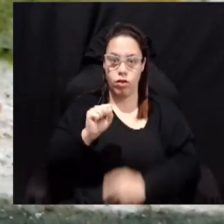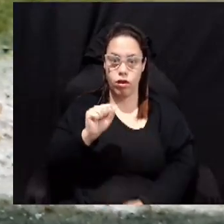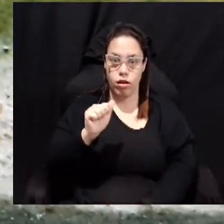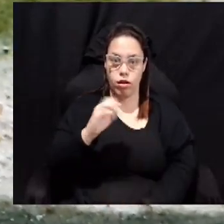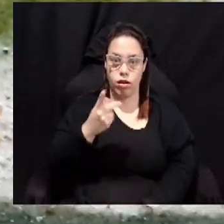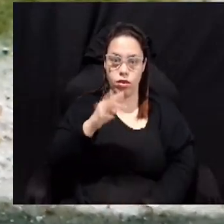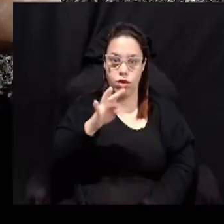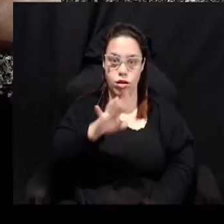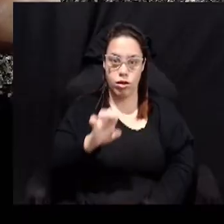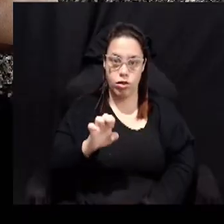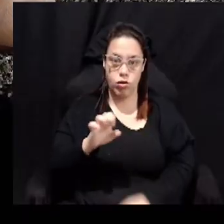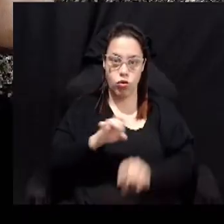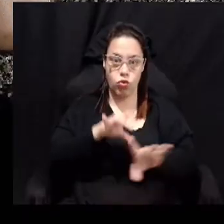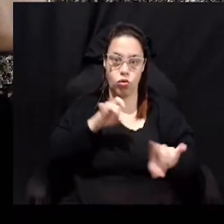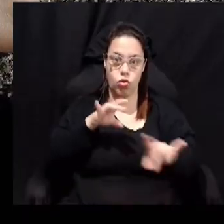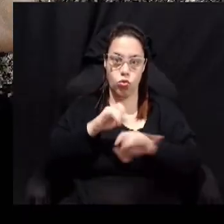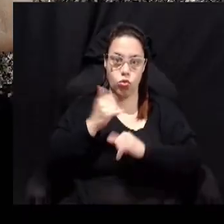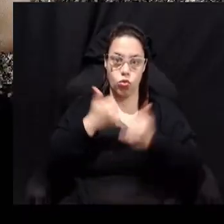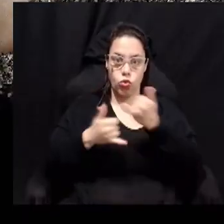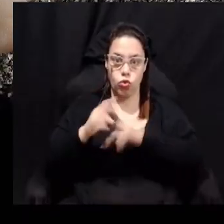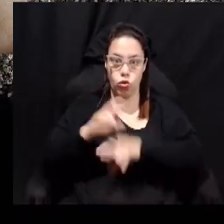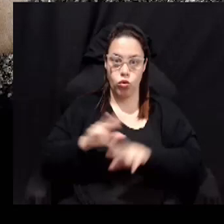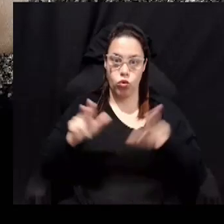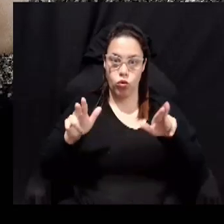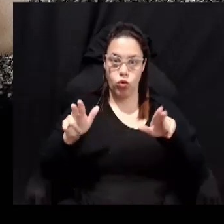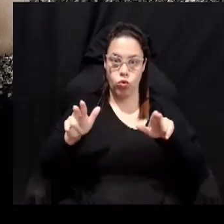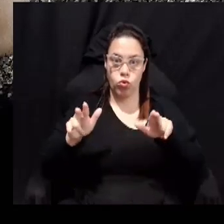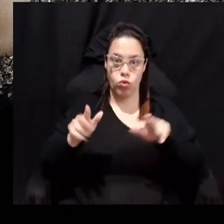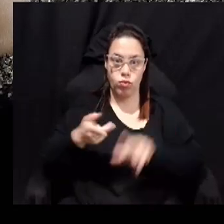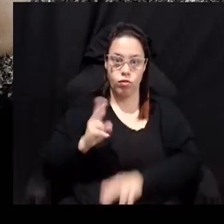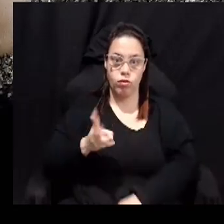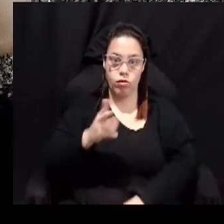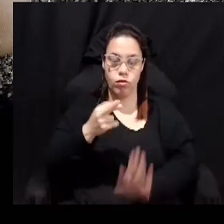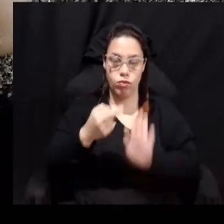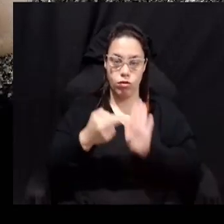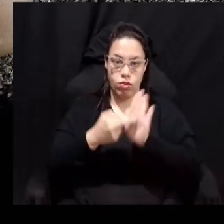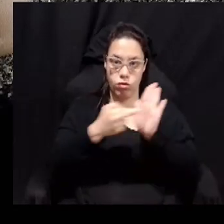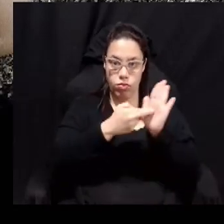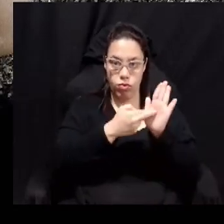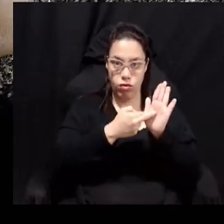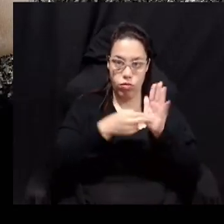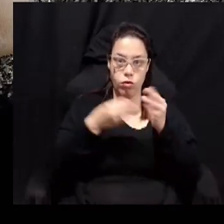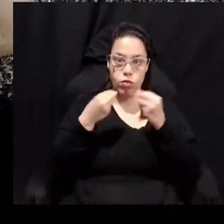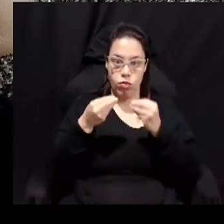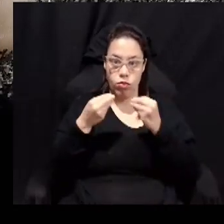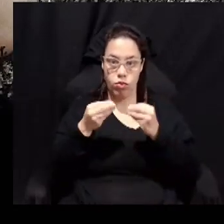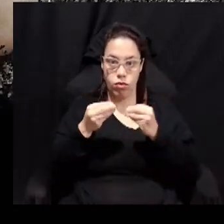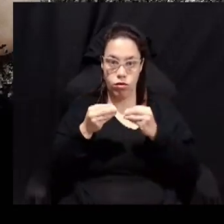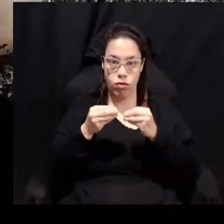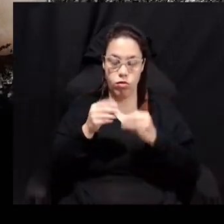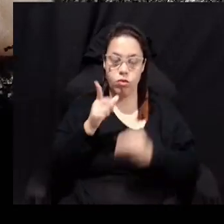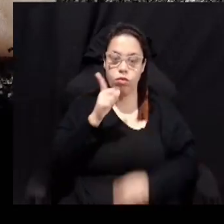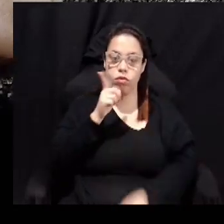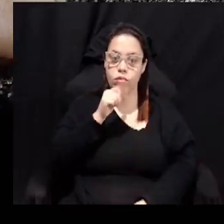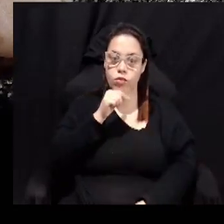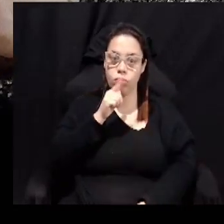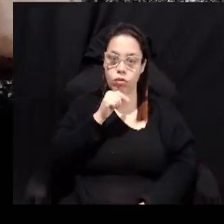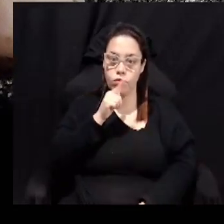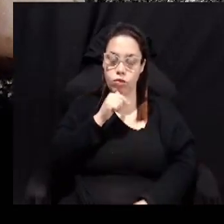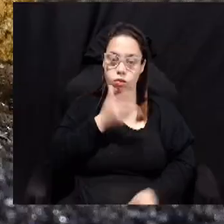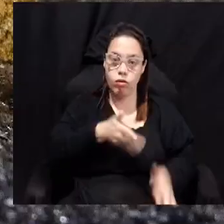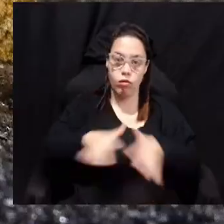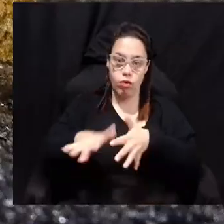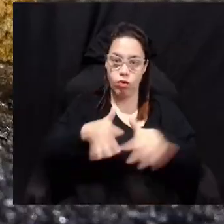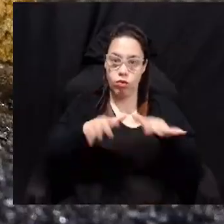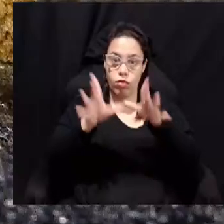jogos eletrônicos, onde frequentemente são representados como criaturas aquáticas detentoras de habilidades